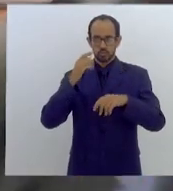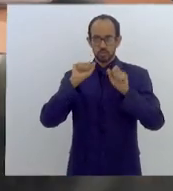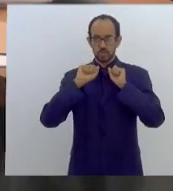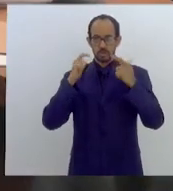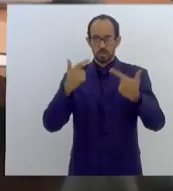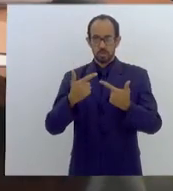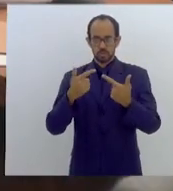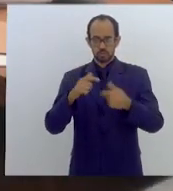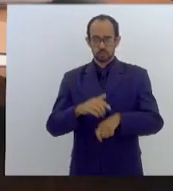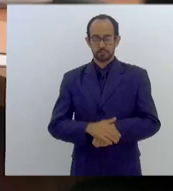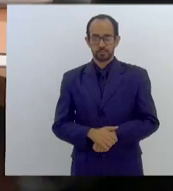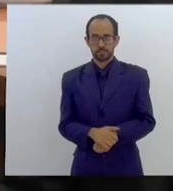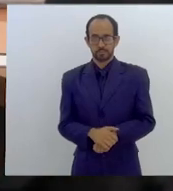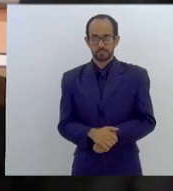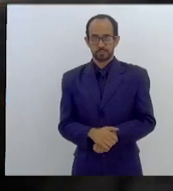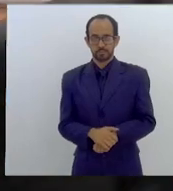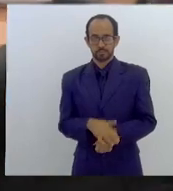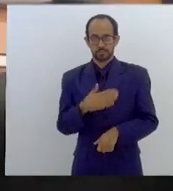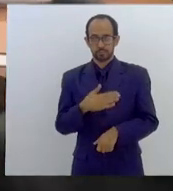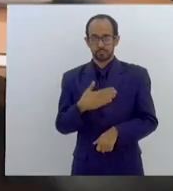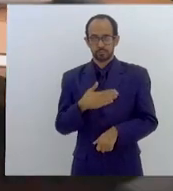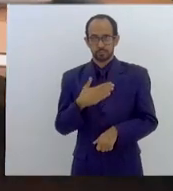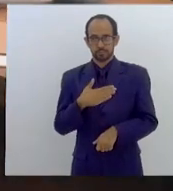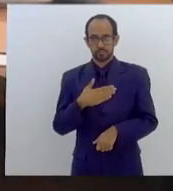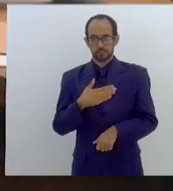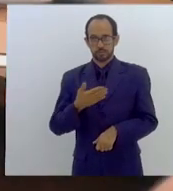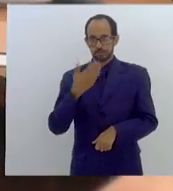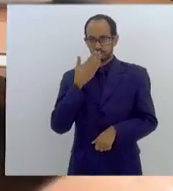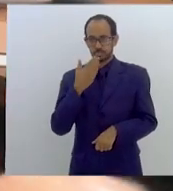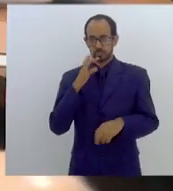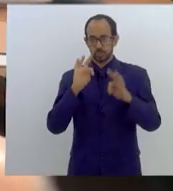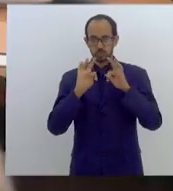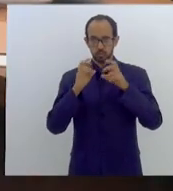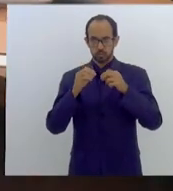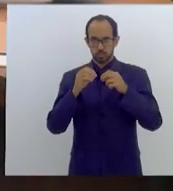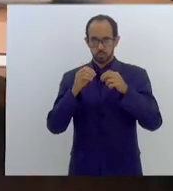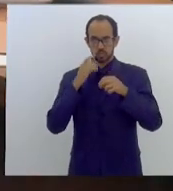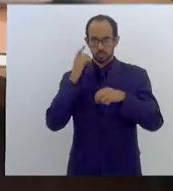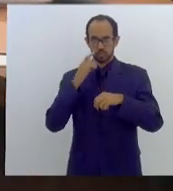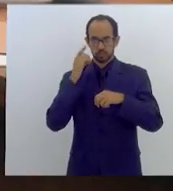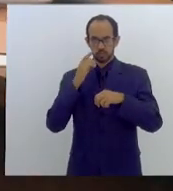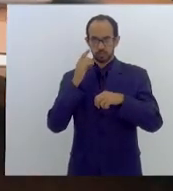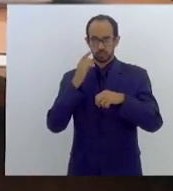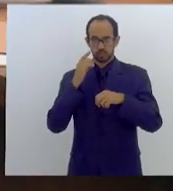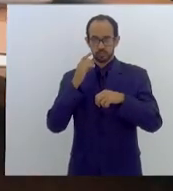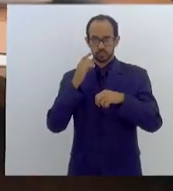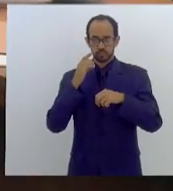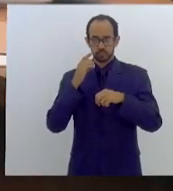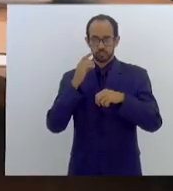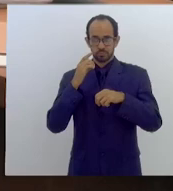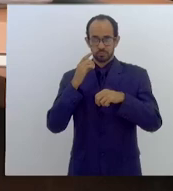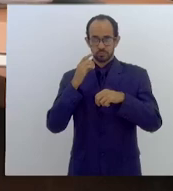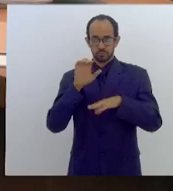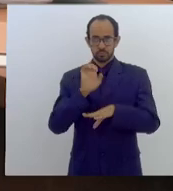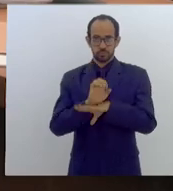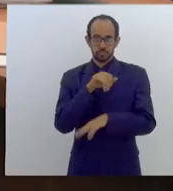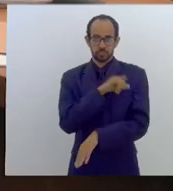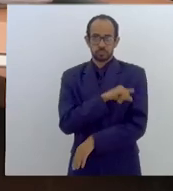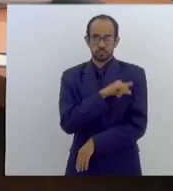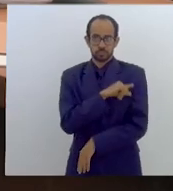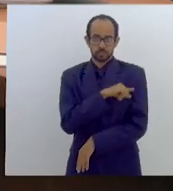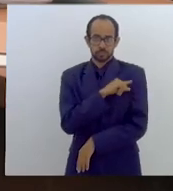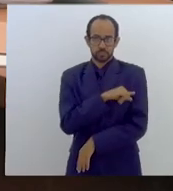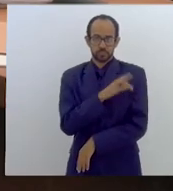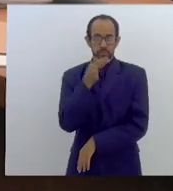Eu gostaria de pedir a todos os deputados do Estado do Rio de Janeiro que